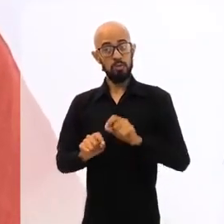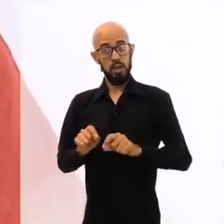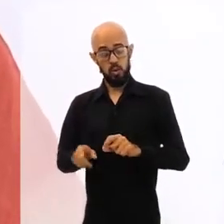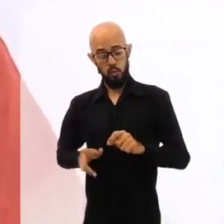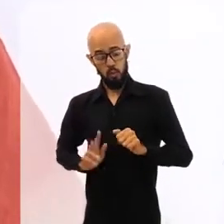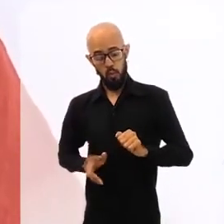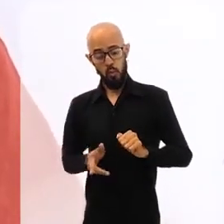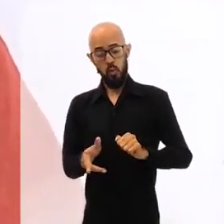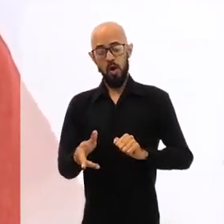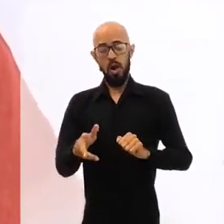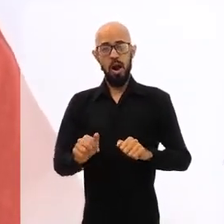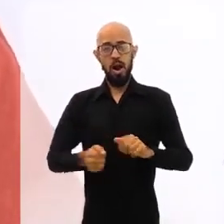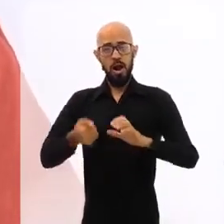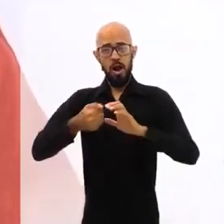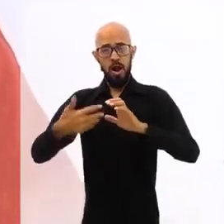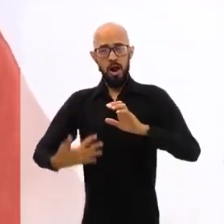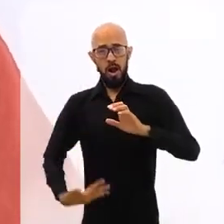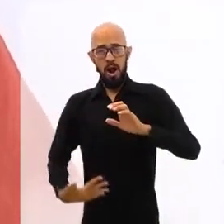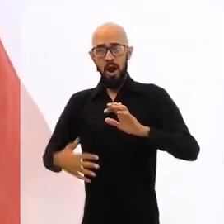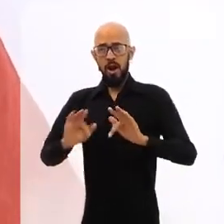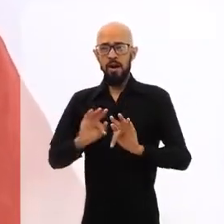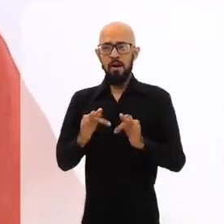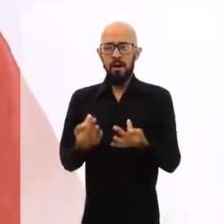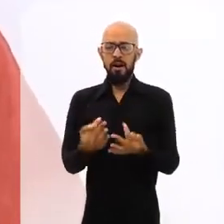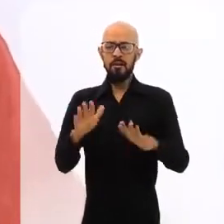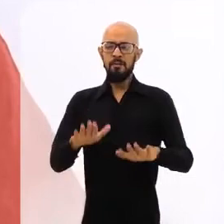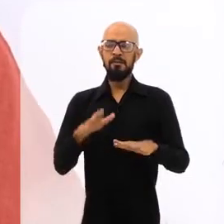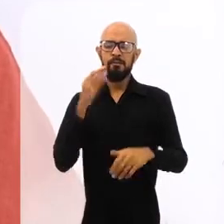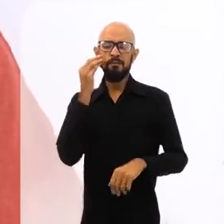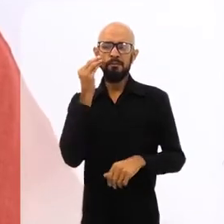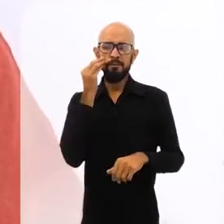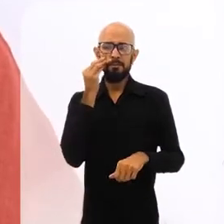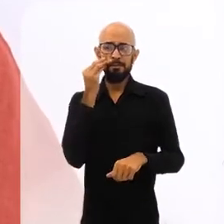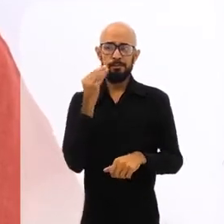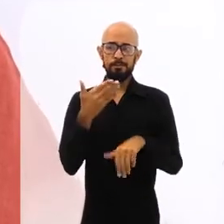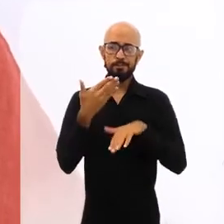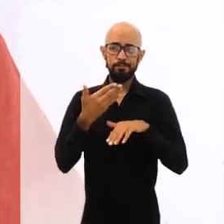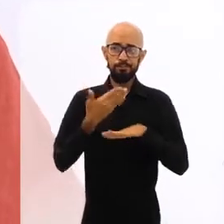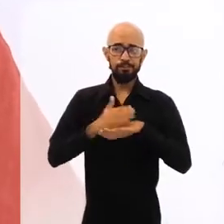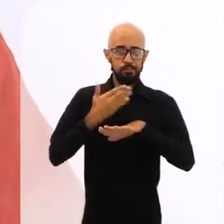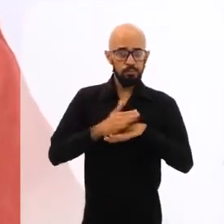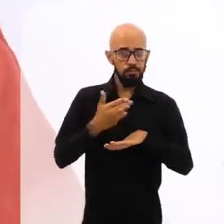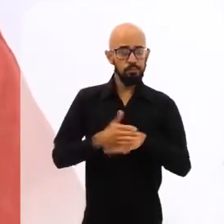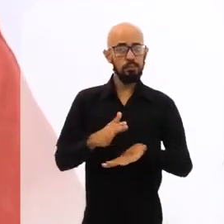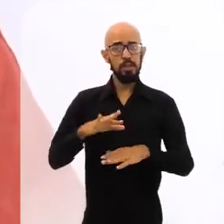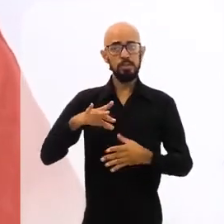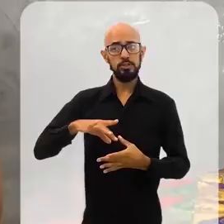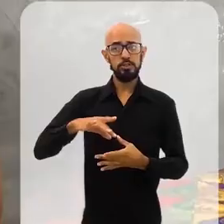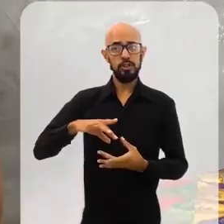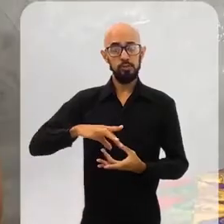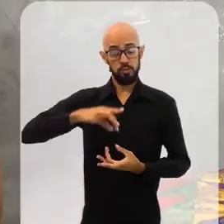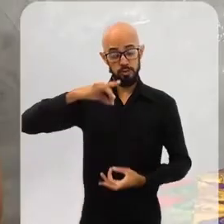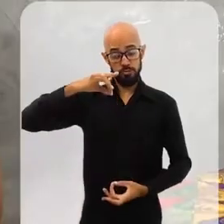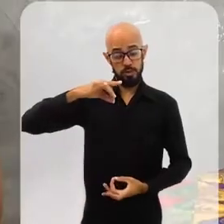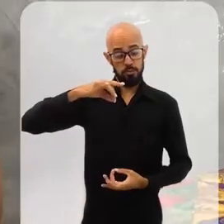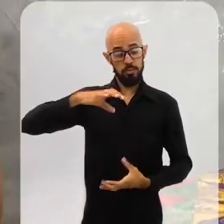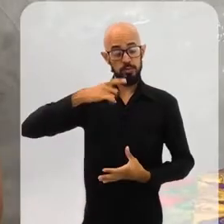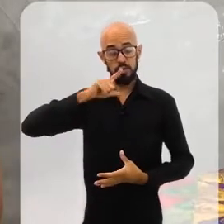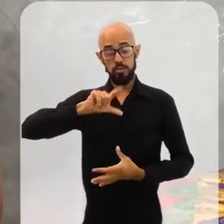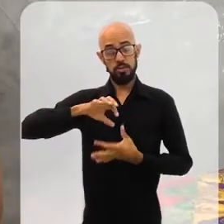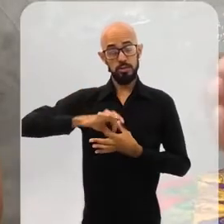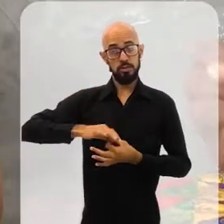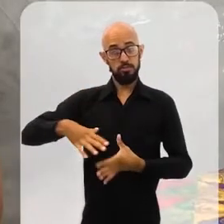cultivar, continuar com esse aspecto da família e tudo, mas procura fazer um trabalho espiritual para você se libertar